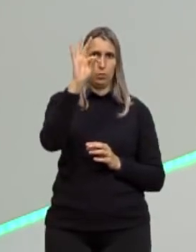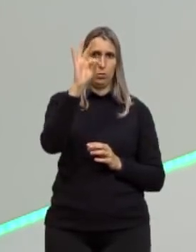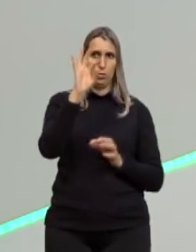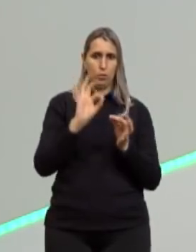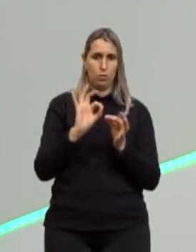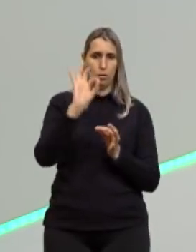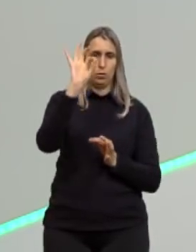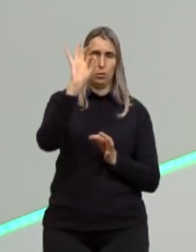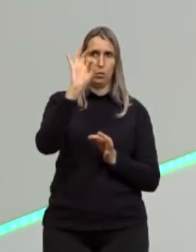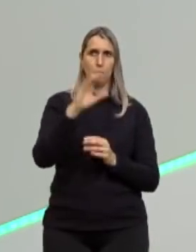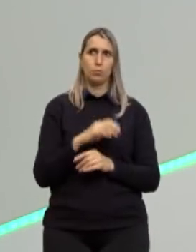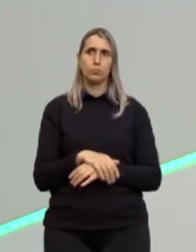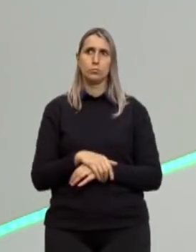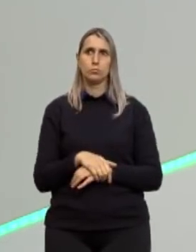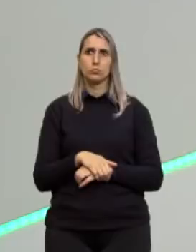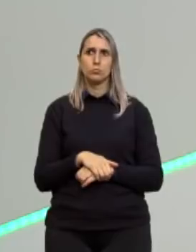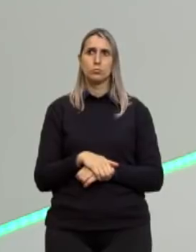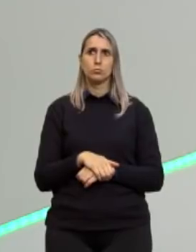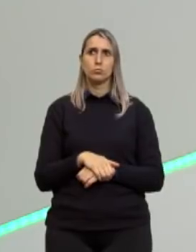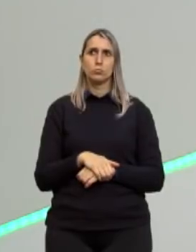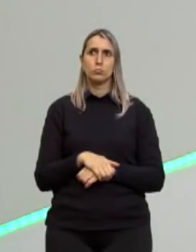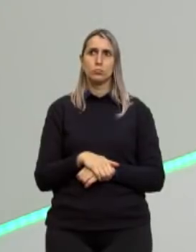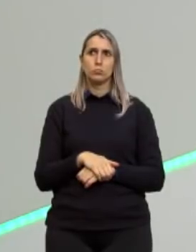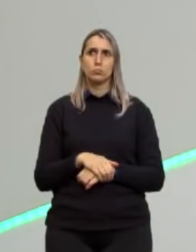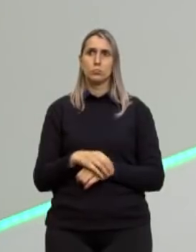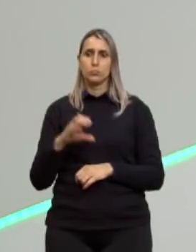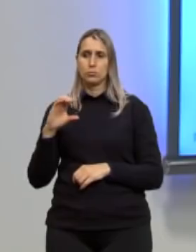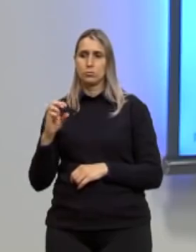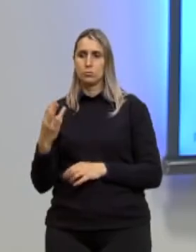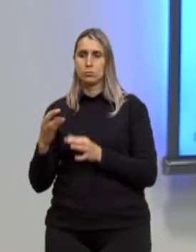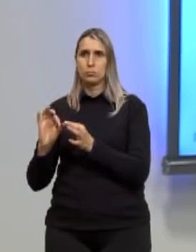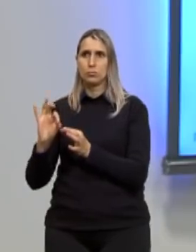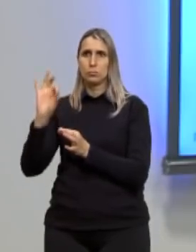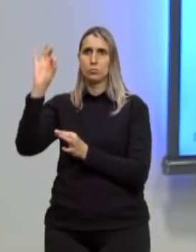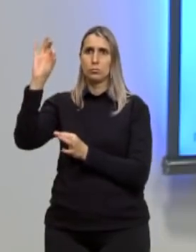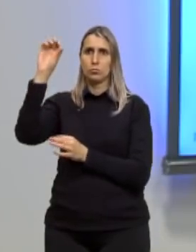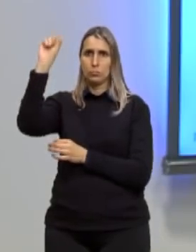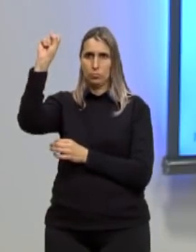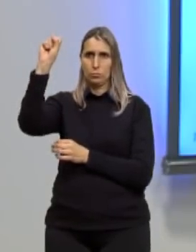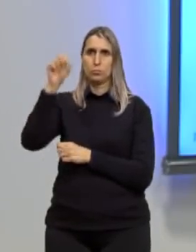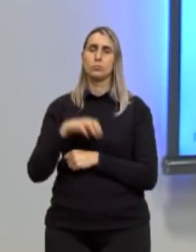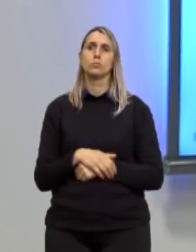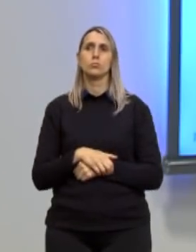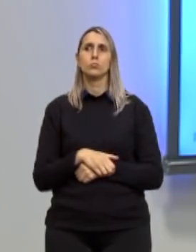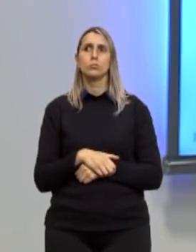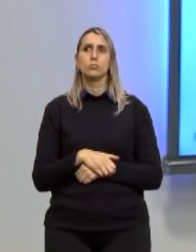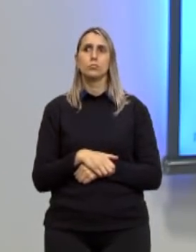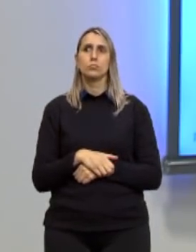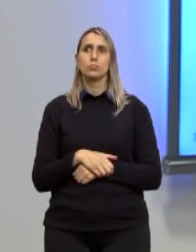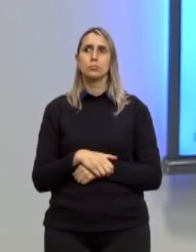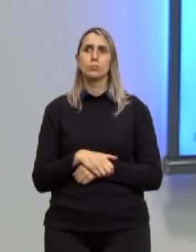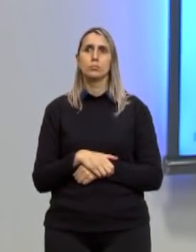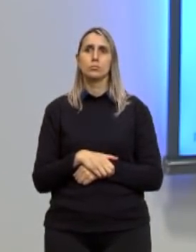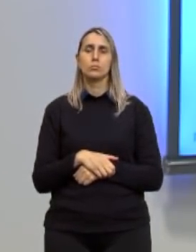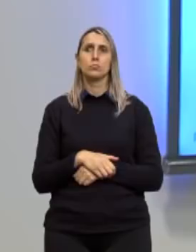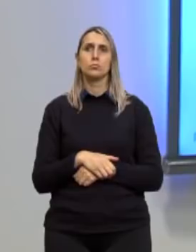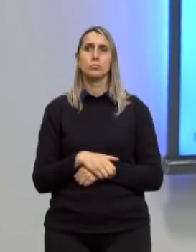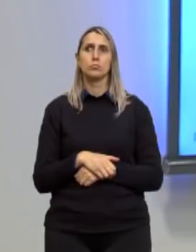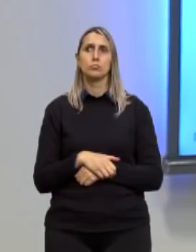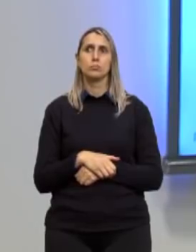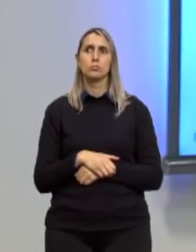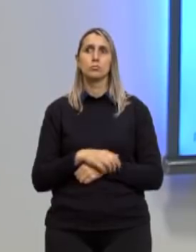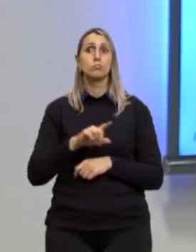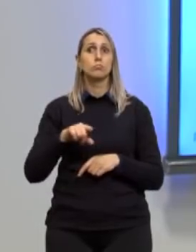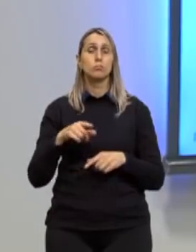t2 tem ou segmento de reta c3s c3s outros segmentos de reta